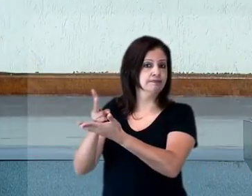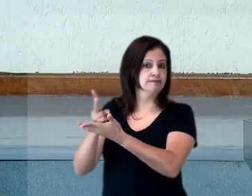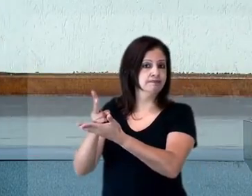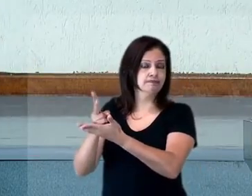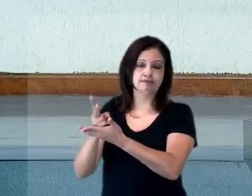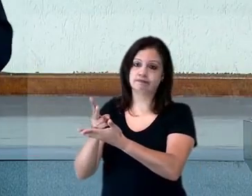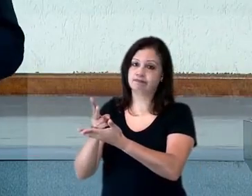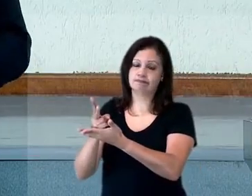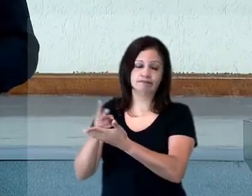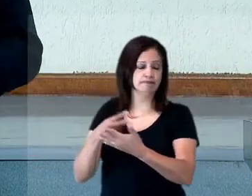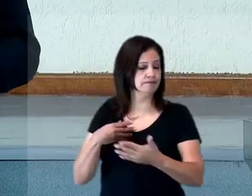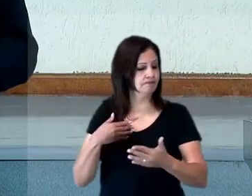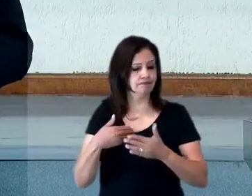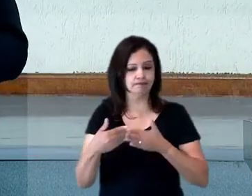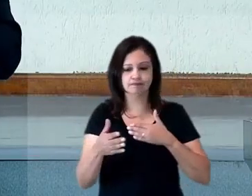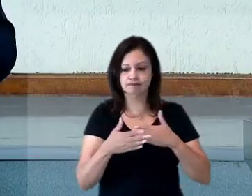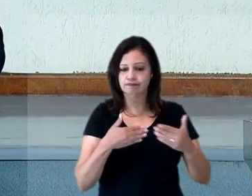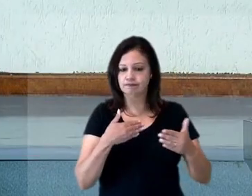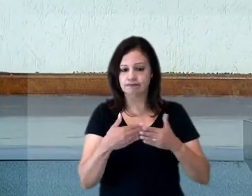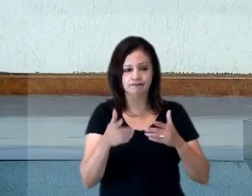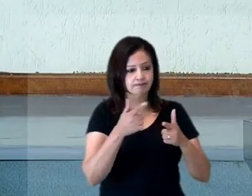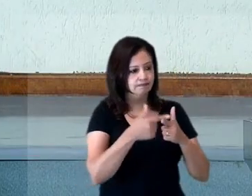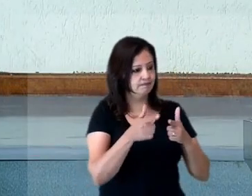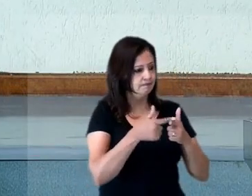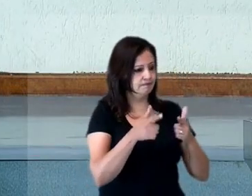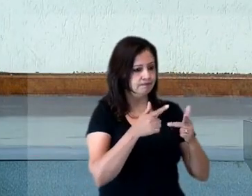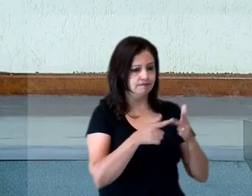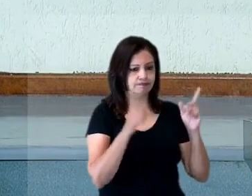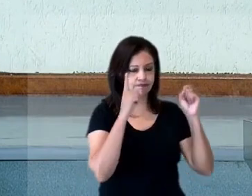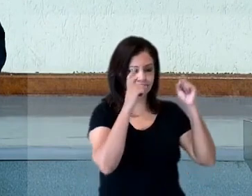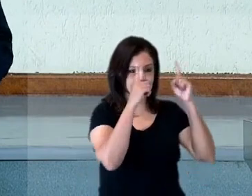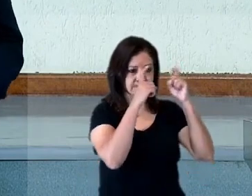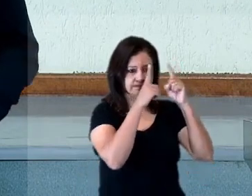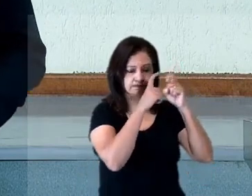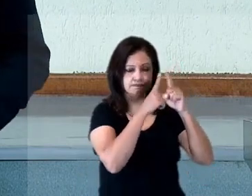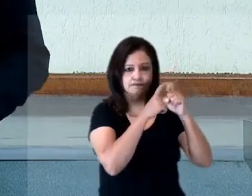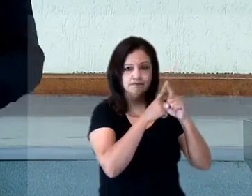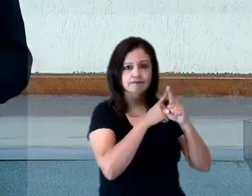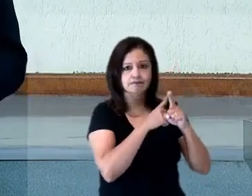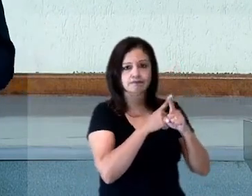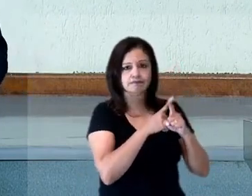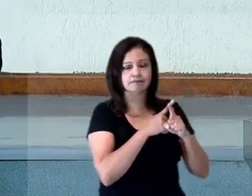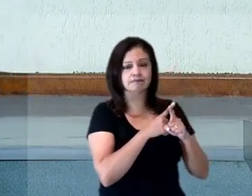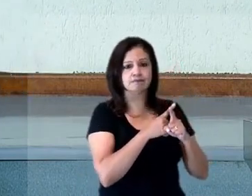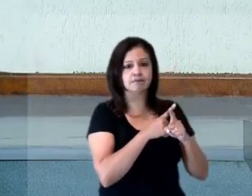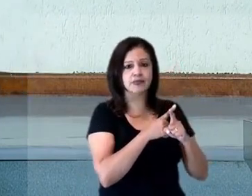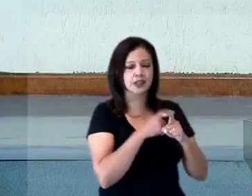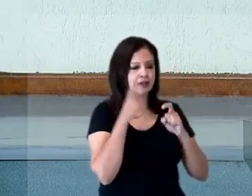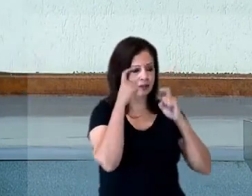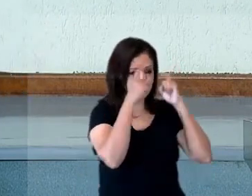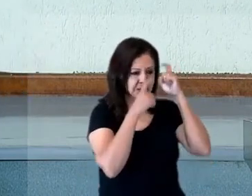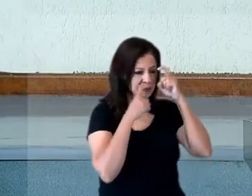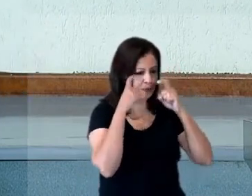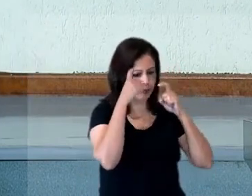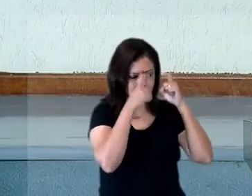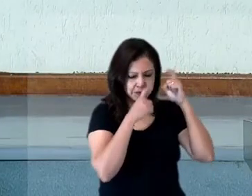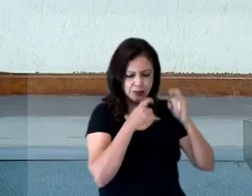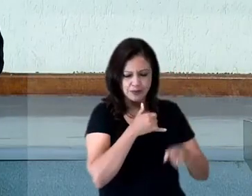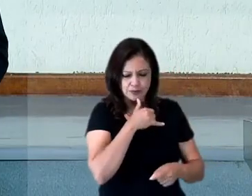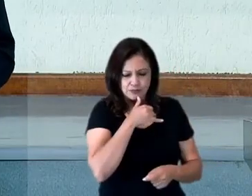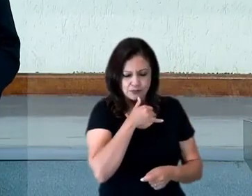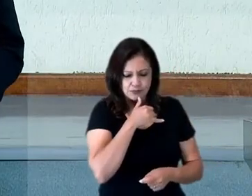Seja qual for a situação, o problema, a adversidade que preocupa e que inquieta o teu